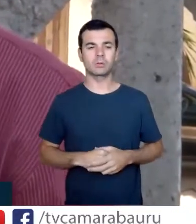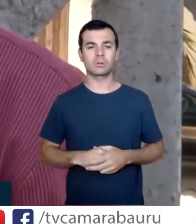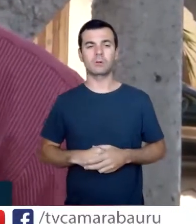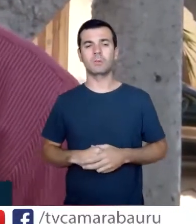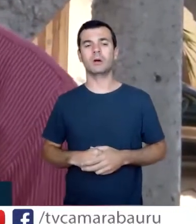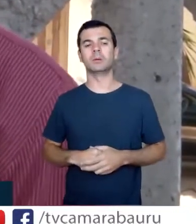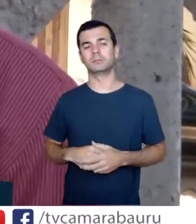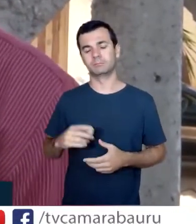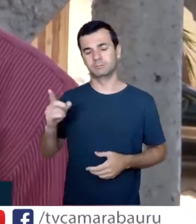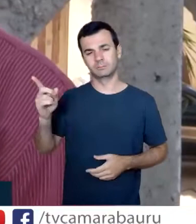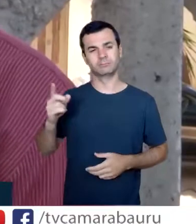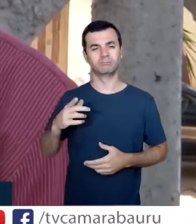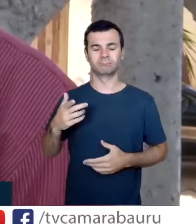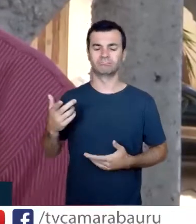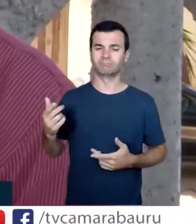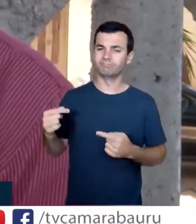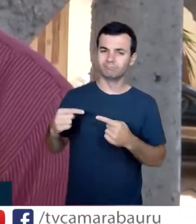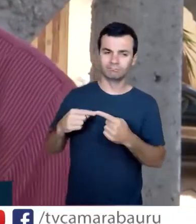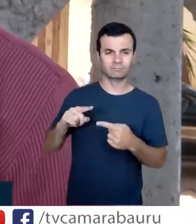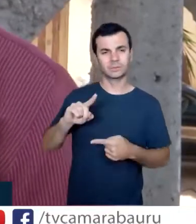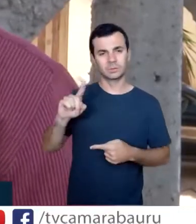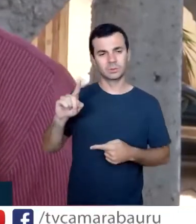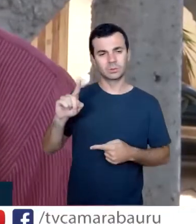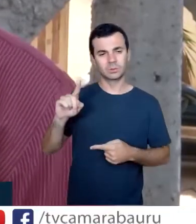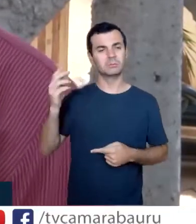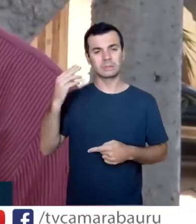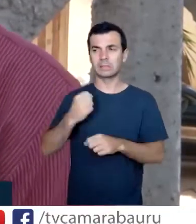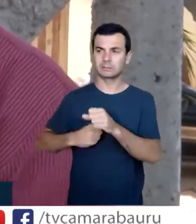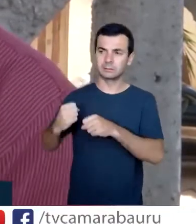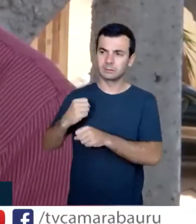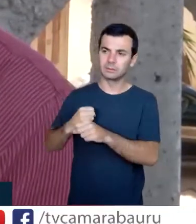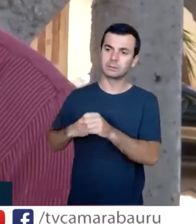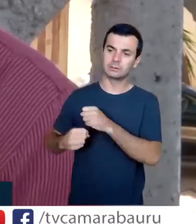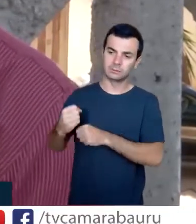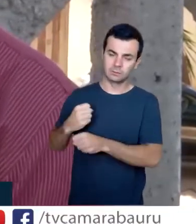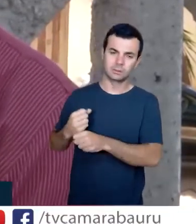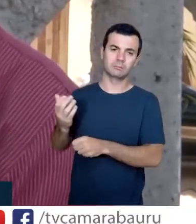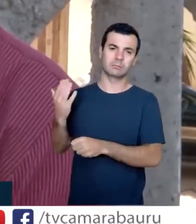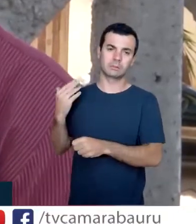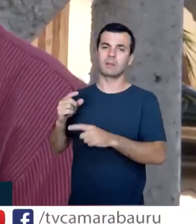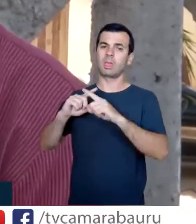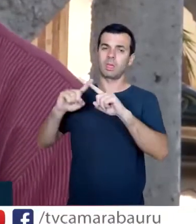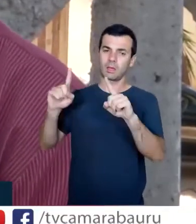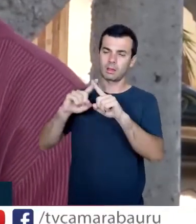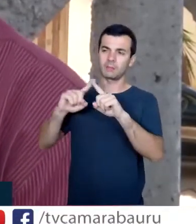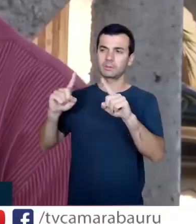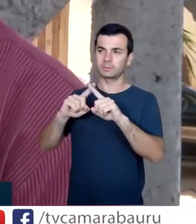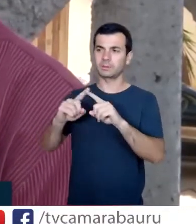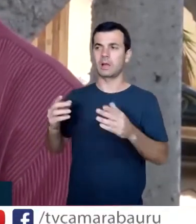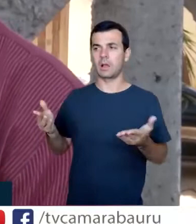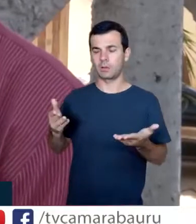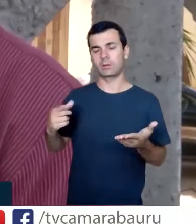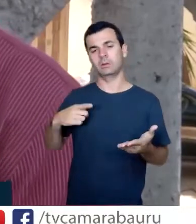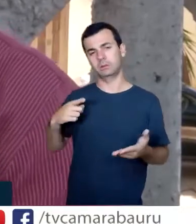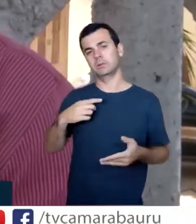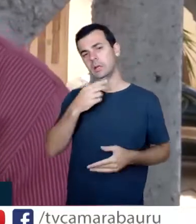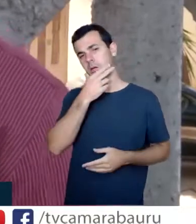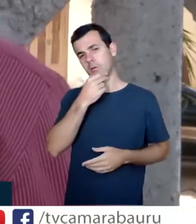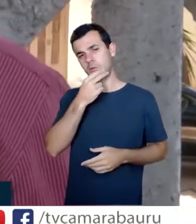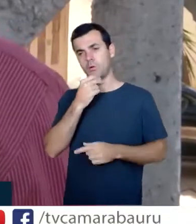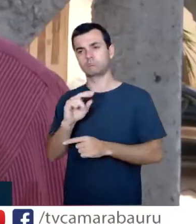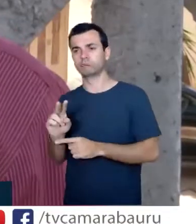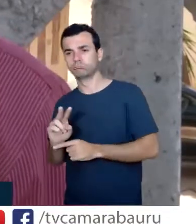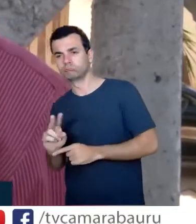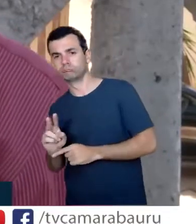reclamou muito nos anos anteriores, foi estancado, né? Hoje nós temos um vigia aqui que cuida do patrimônio e também ajuda a